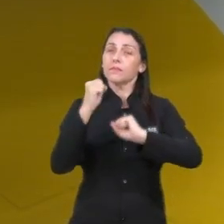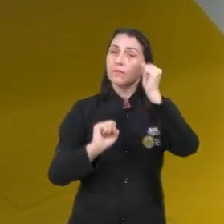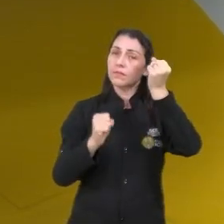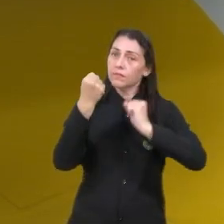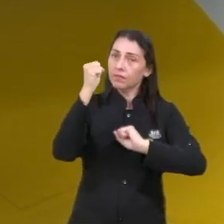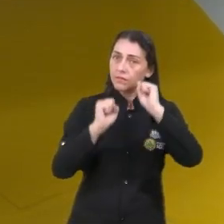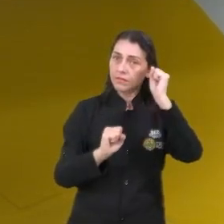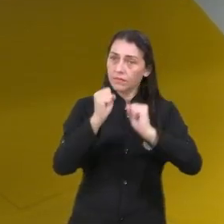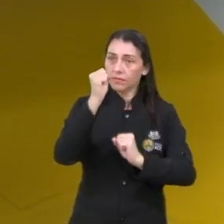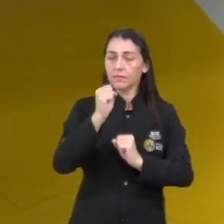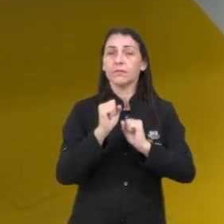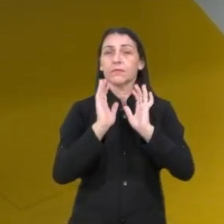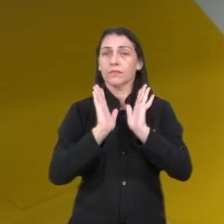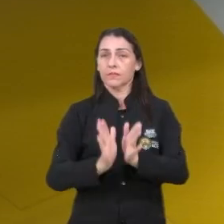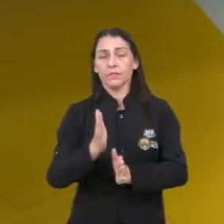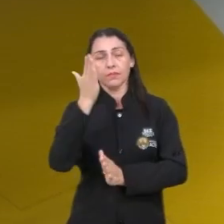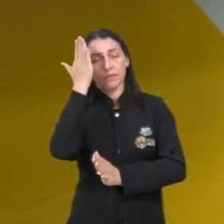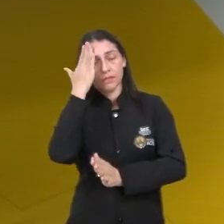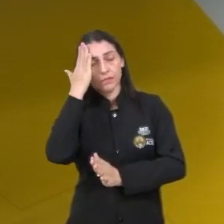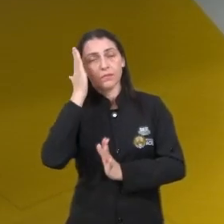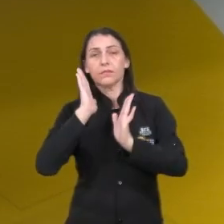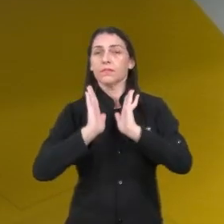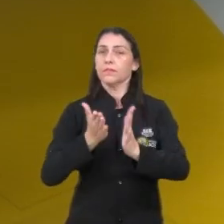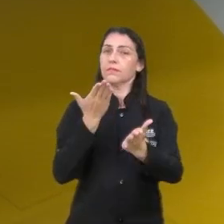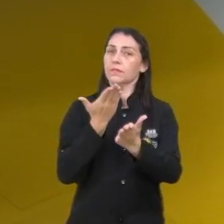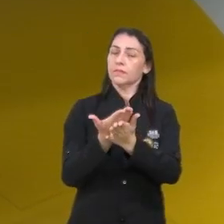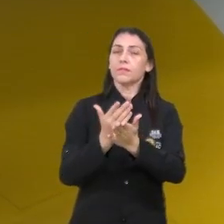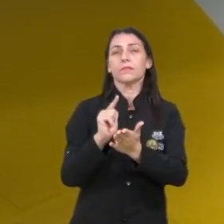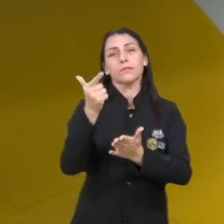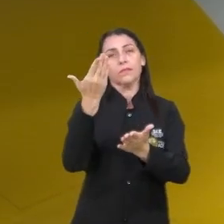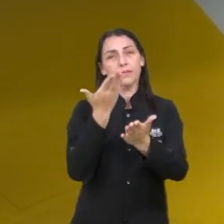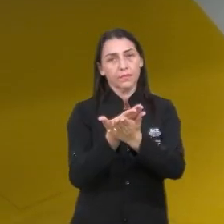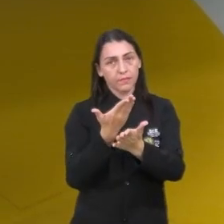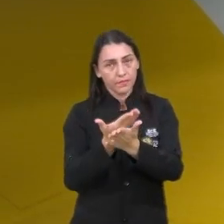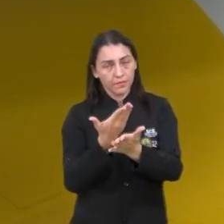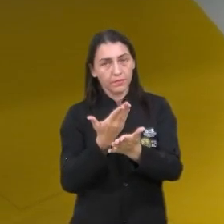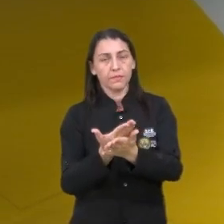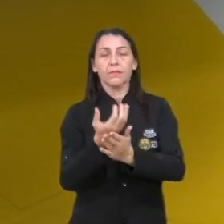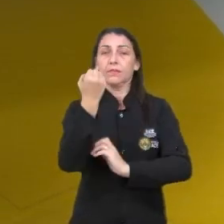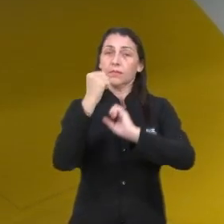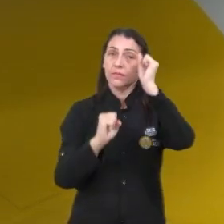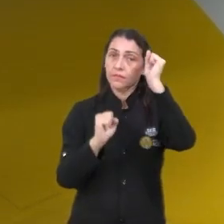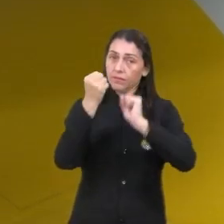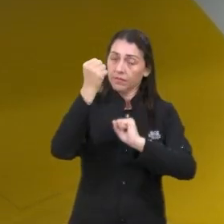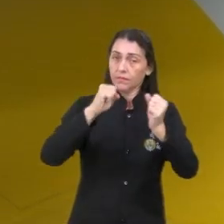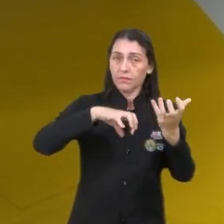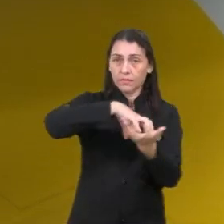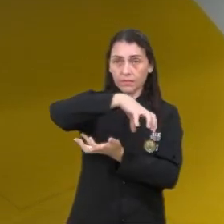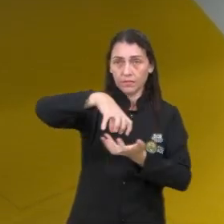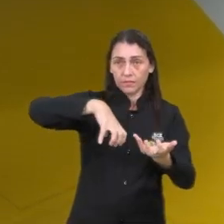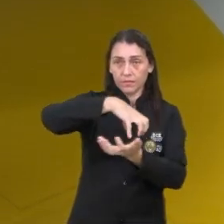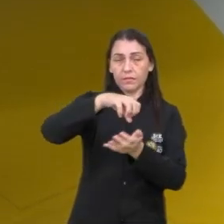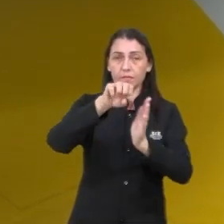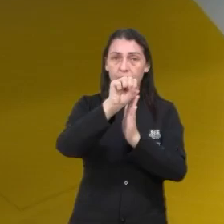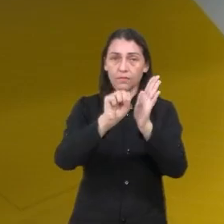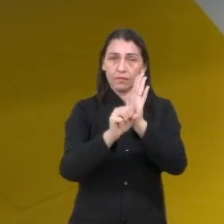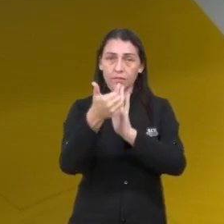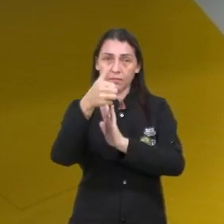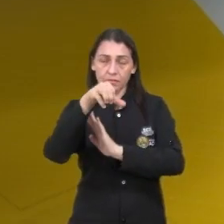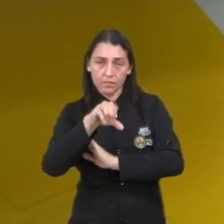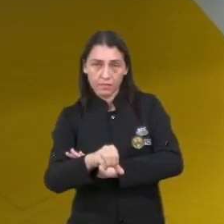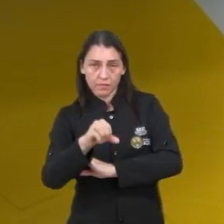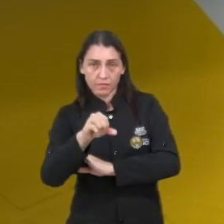industrial. Como você sabe, como a gente já estudou em outras aulas, a Revolução Industrial que se processa lá no século